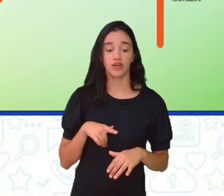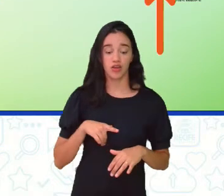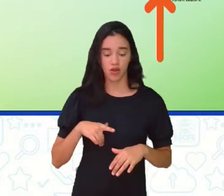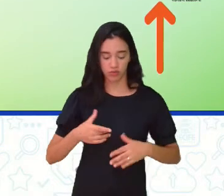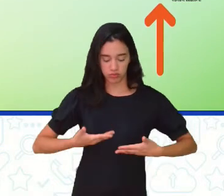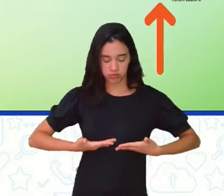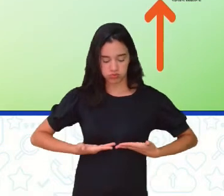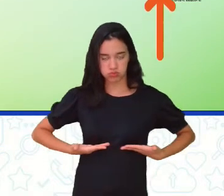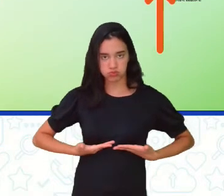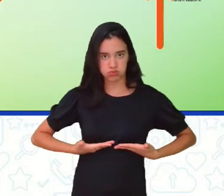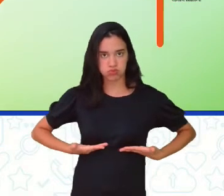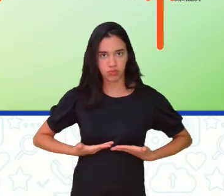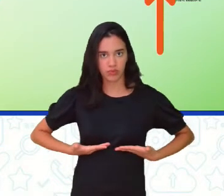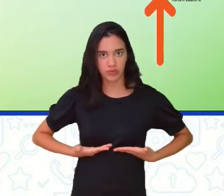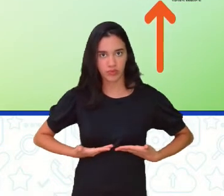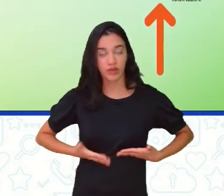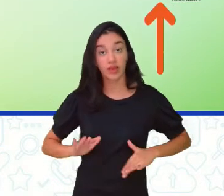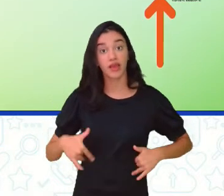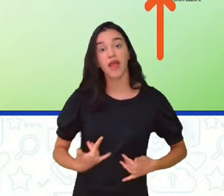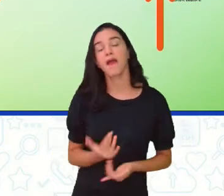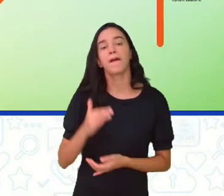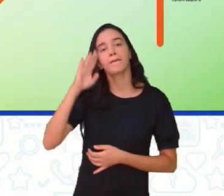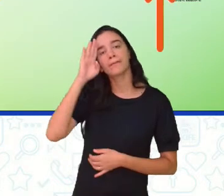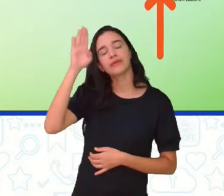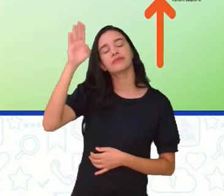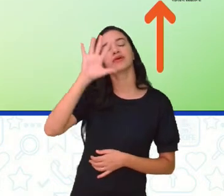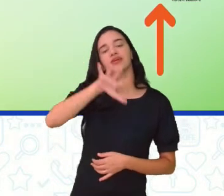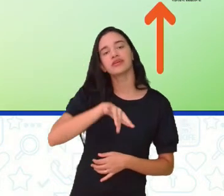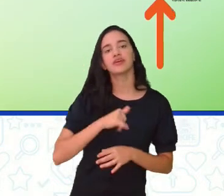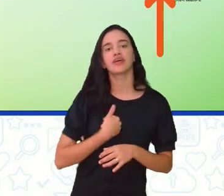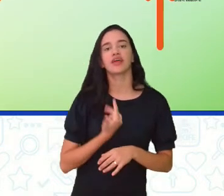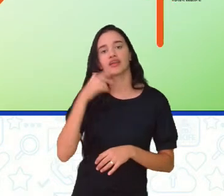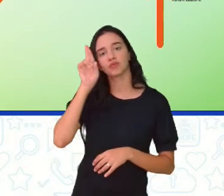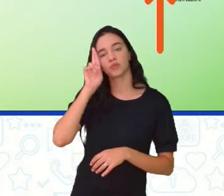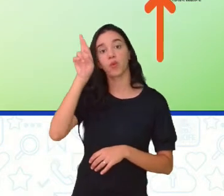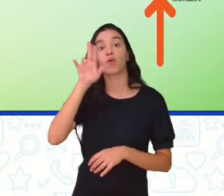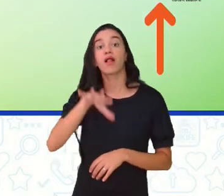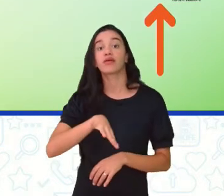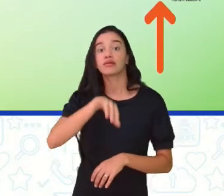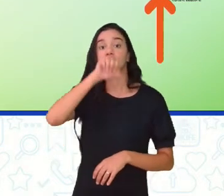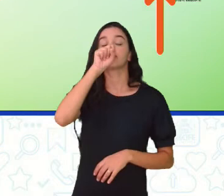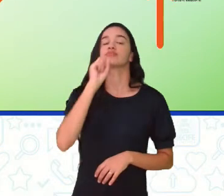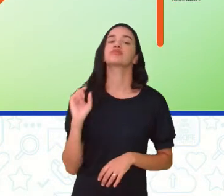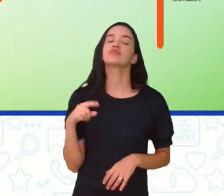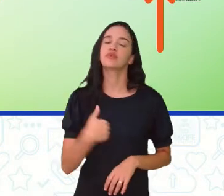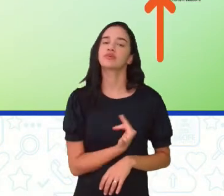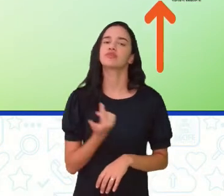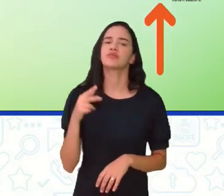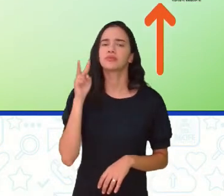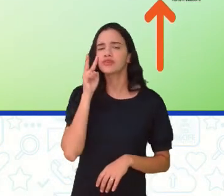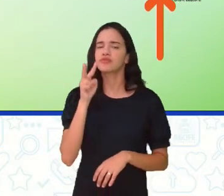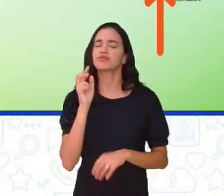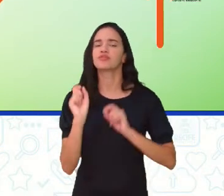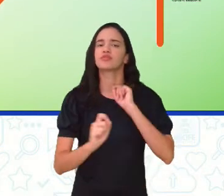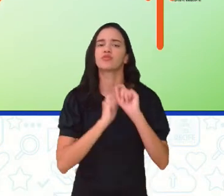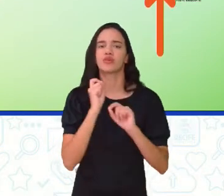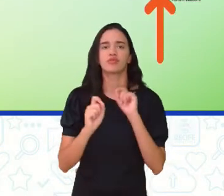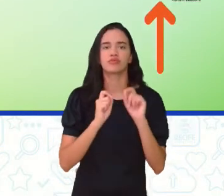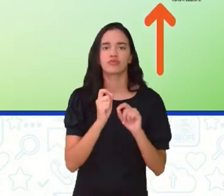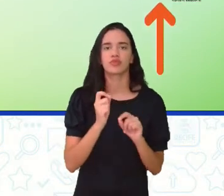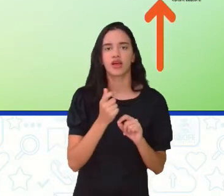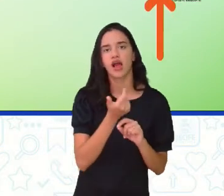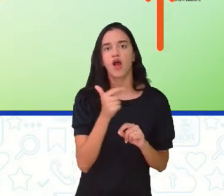torácica e é o principal responsável pela respiração dos seres humanos. Então, a gente está vendo aí um conjunto de